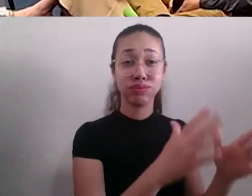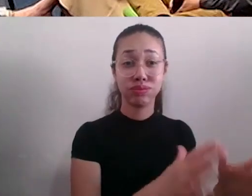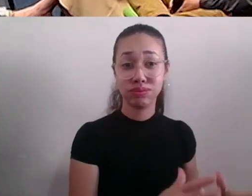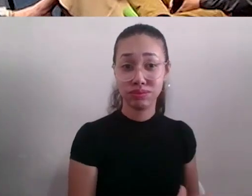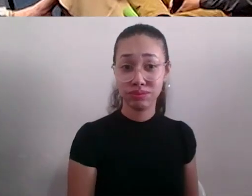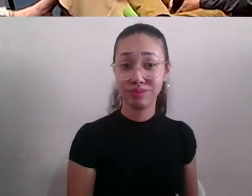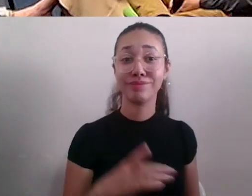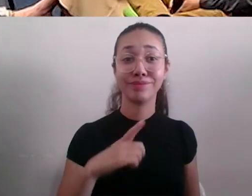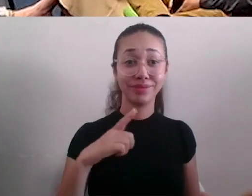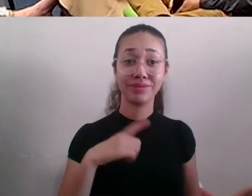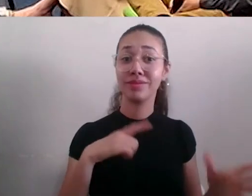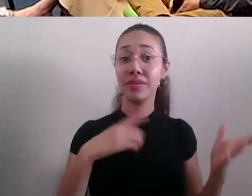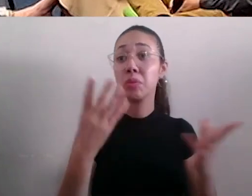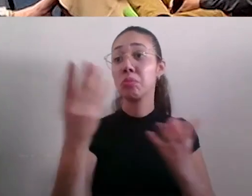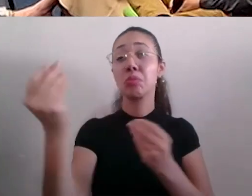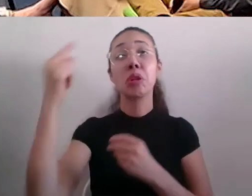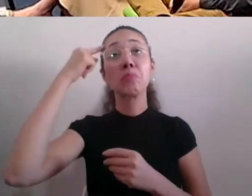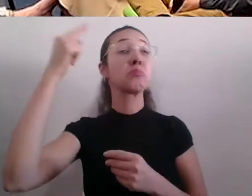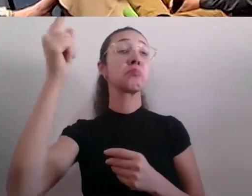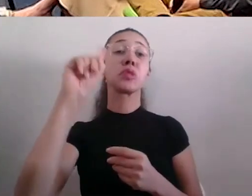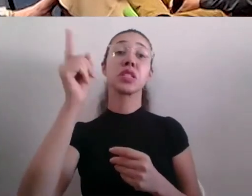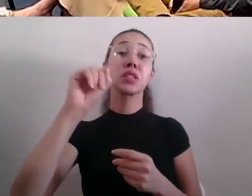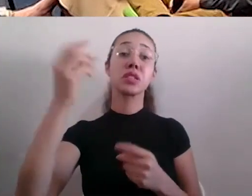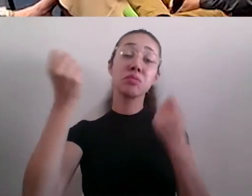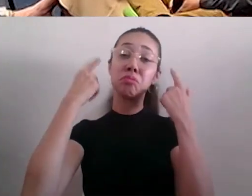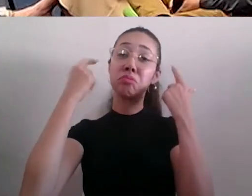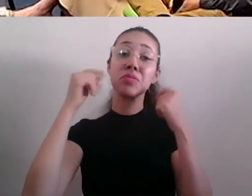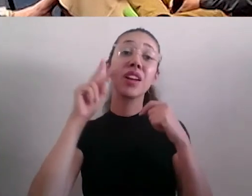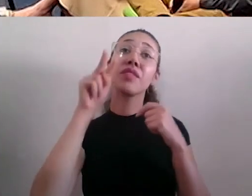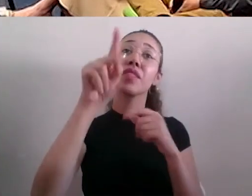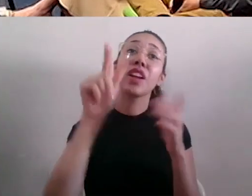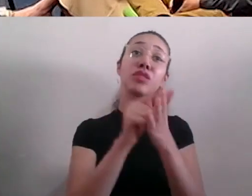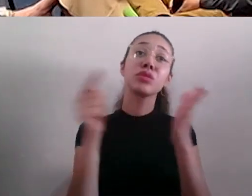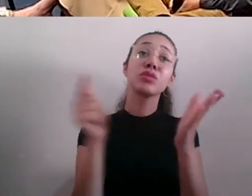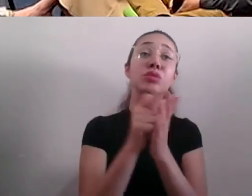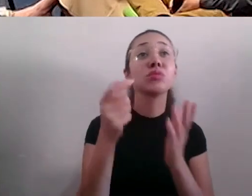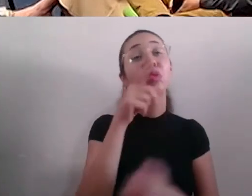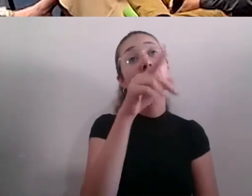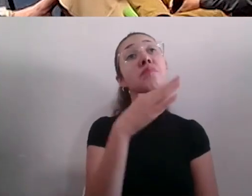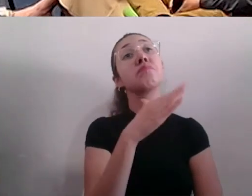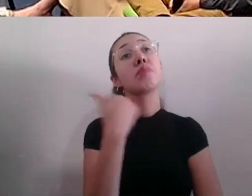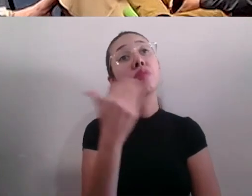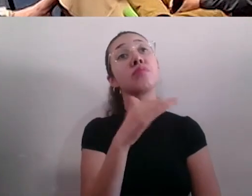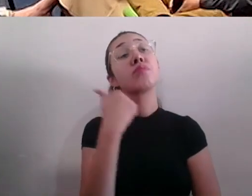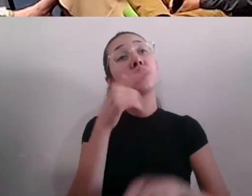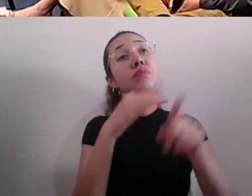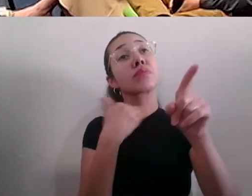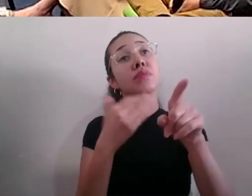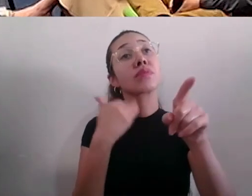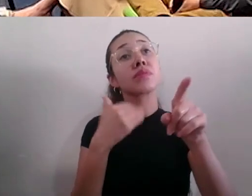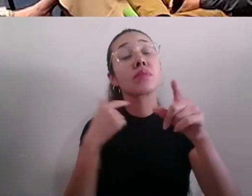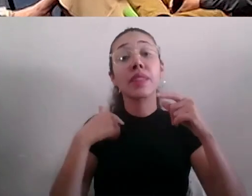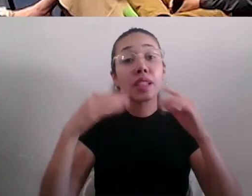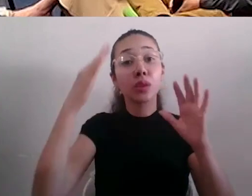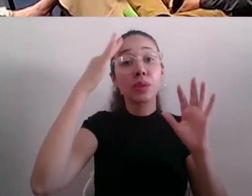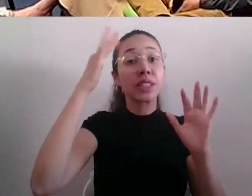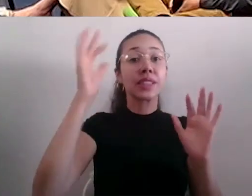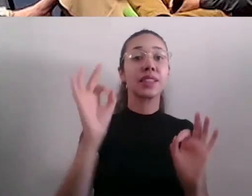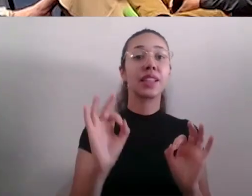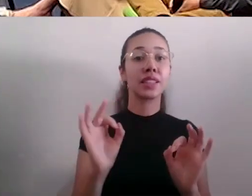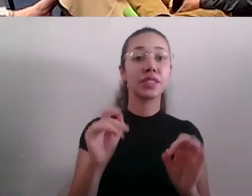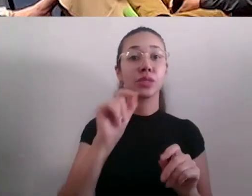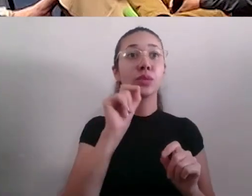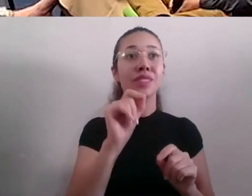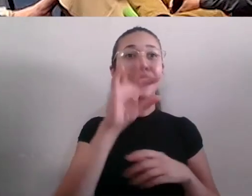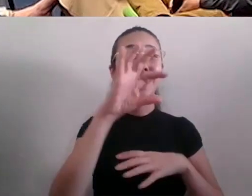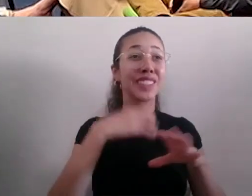não têm tanta noção porque não acompanham. Vê no jornal, fulana morreu, Beltrano aconteceu não sei o quê, não entende o efeito de